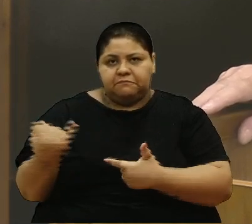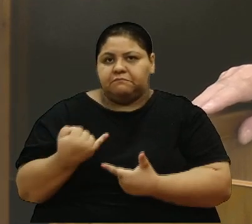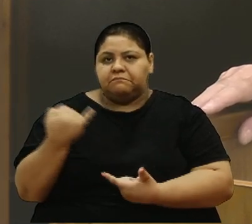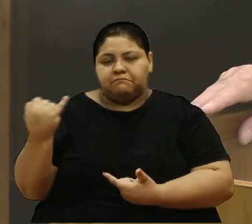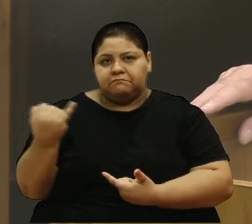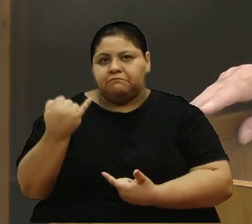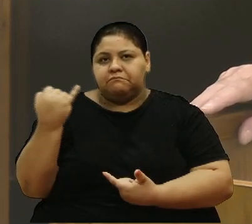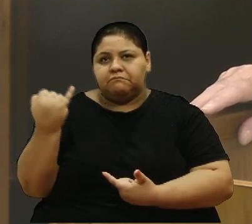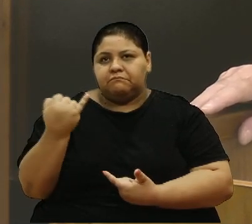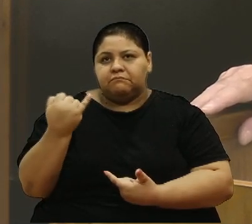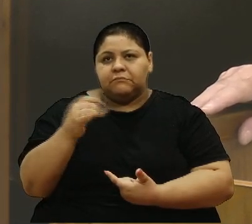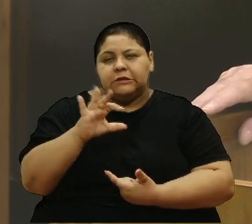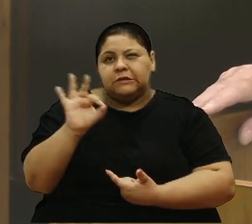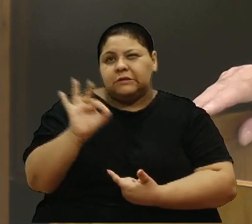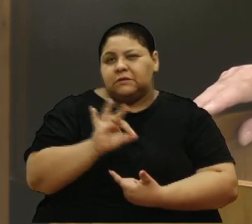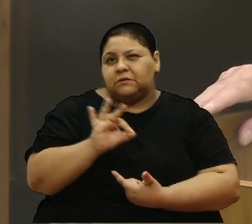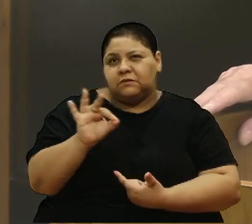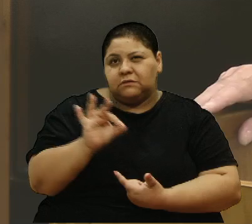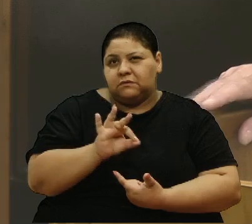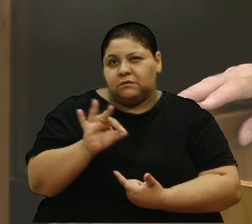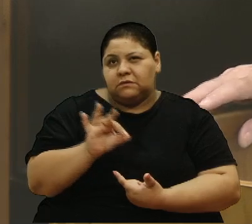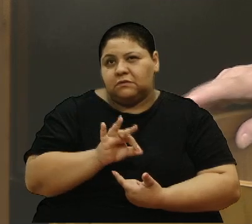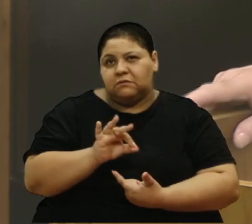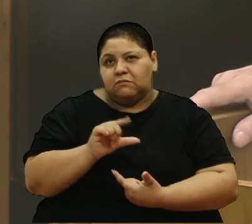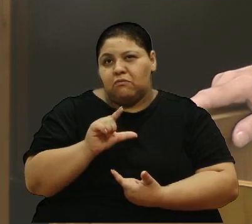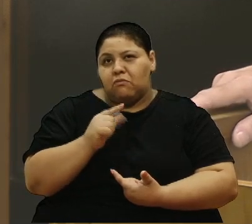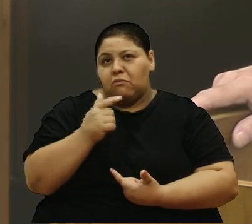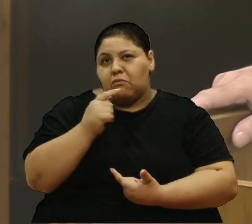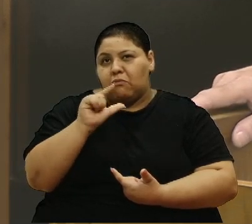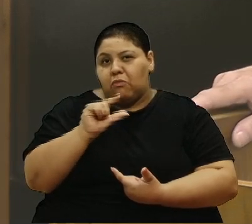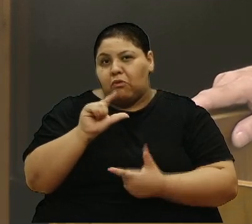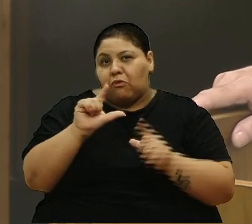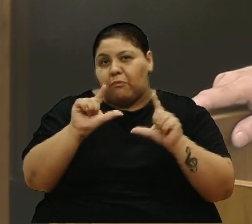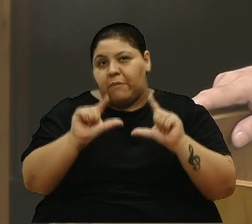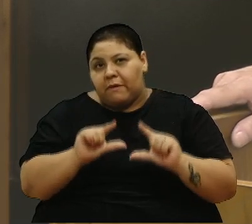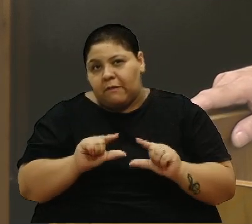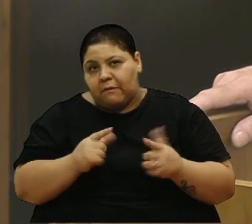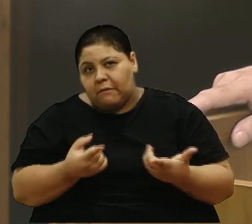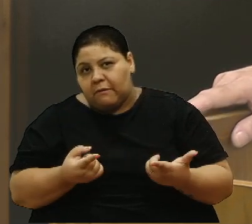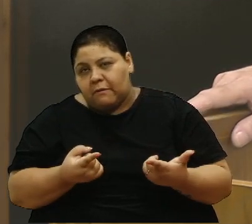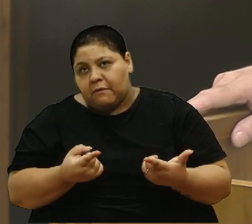um percentual talvez um pouco menor.